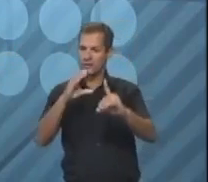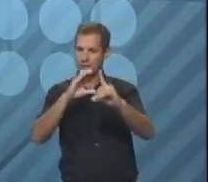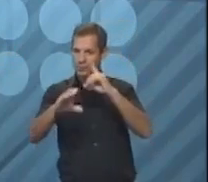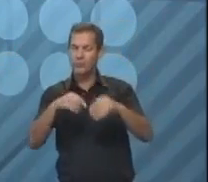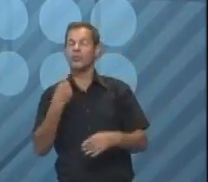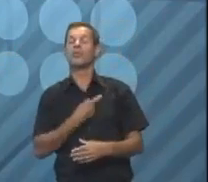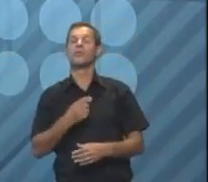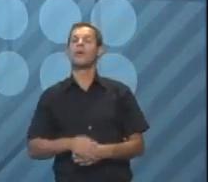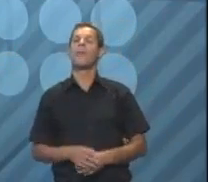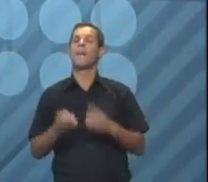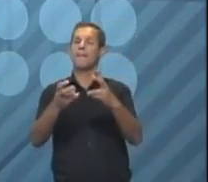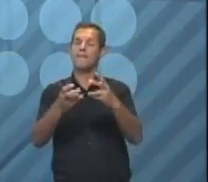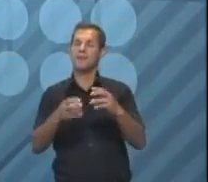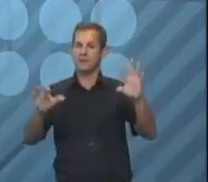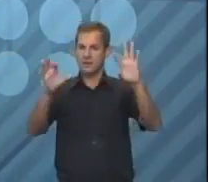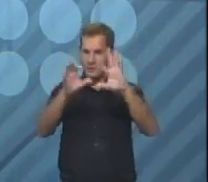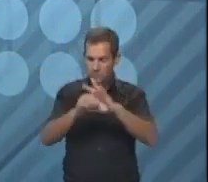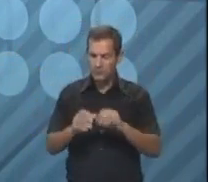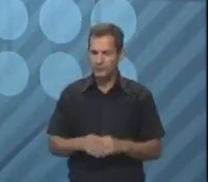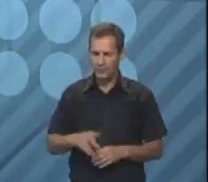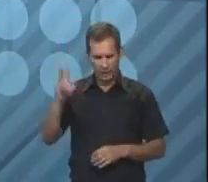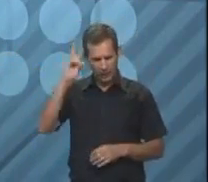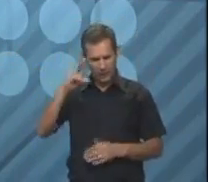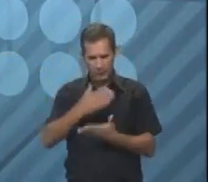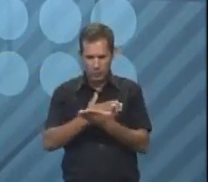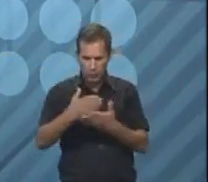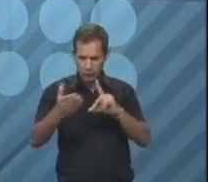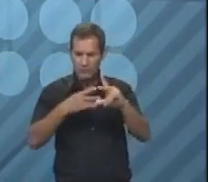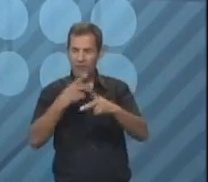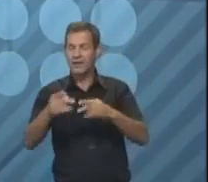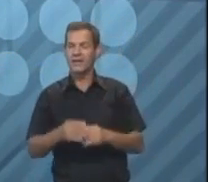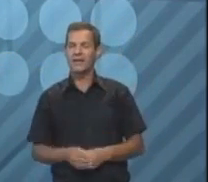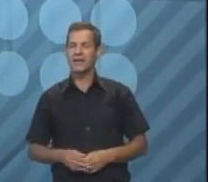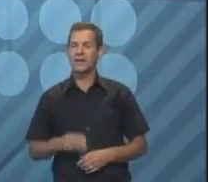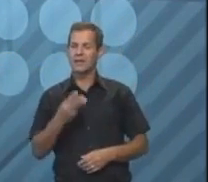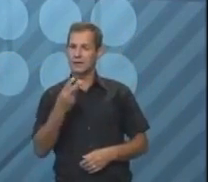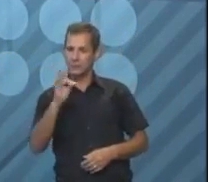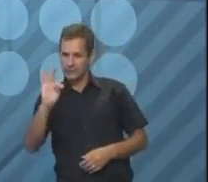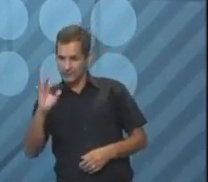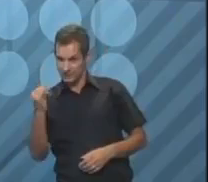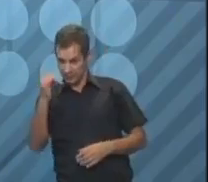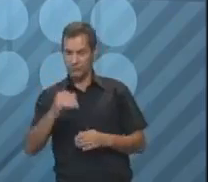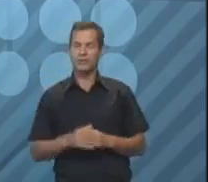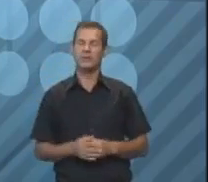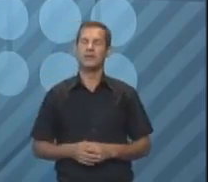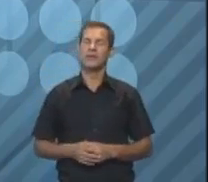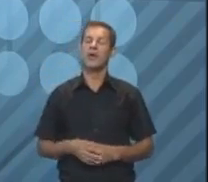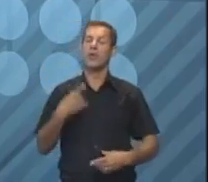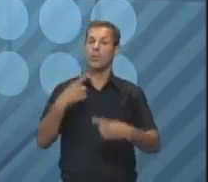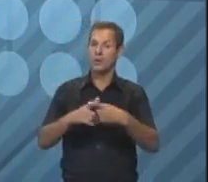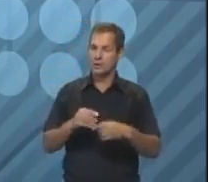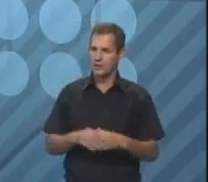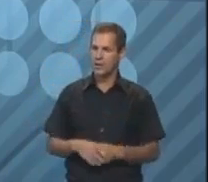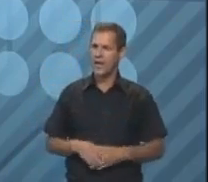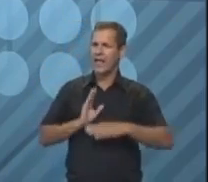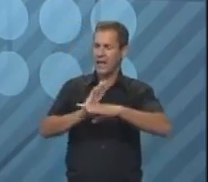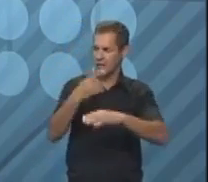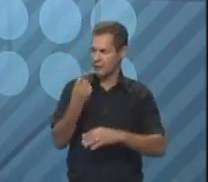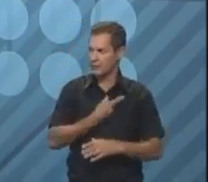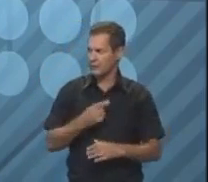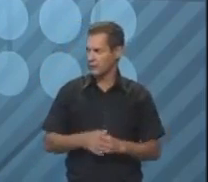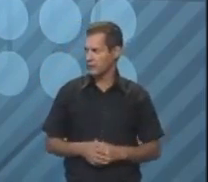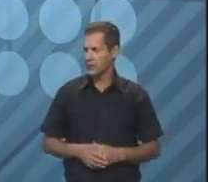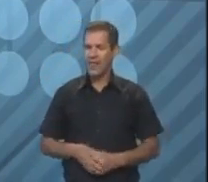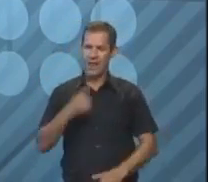E como que a gente descobre essas relações? Lembra-se que no início da aula eu falei que a trigonometria ia ser importante aqui? Justamente por isso, ela nos